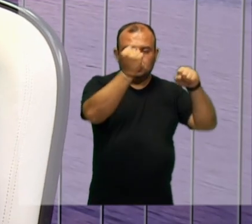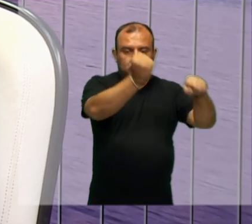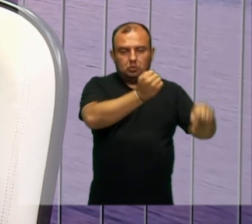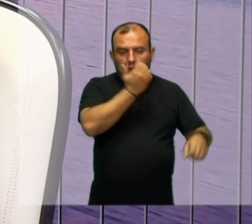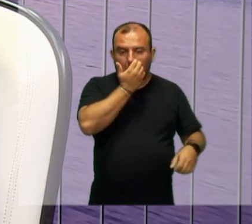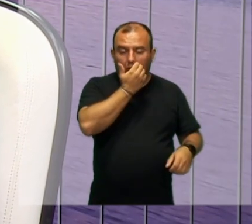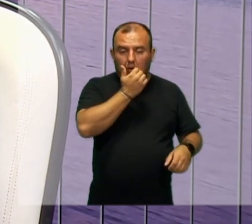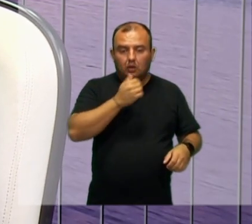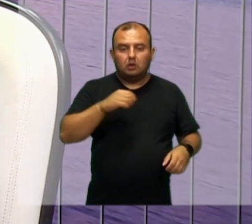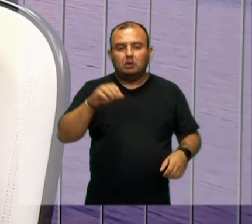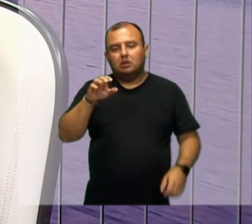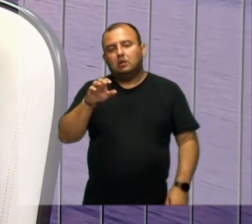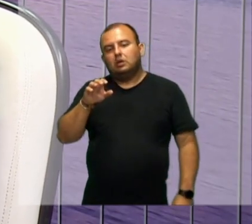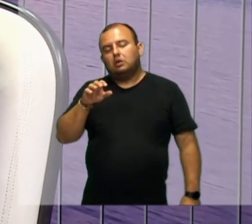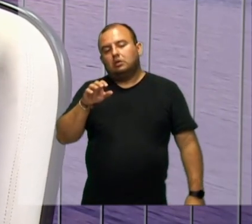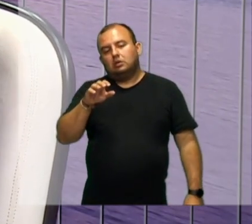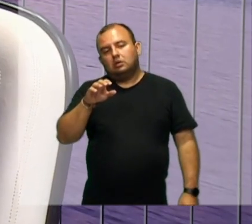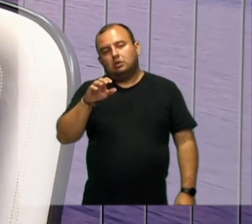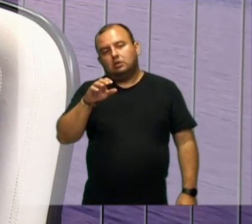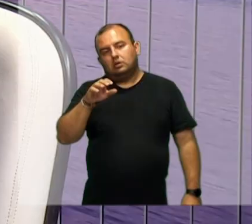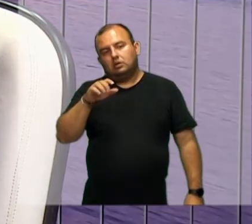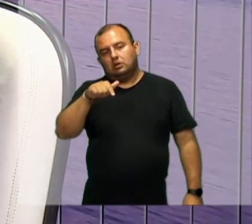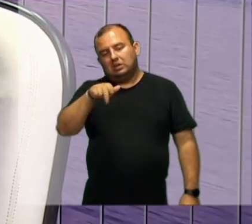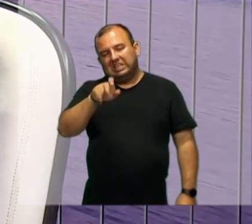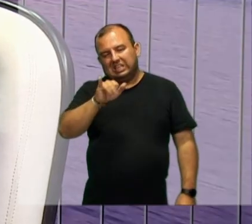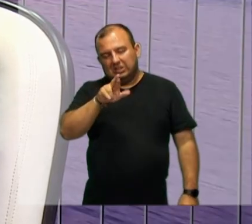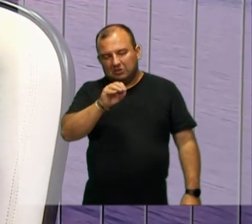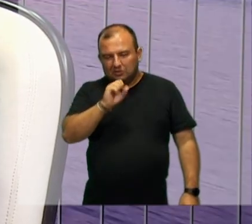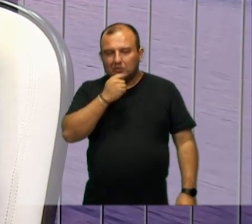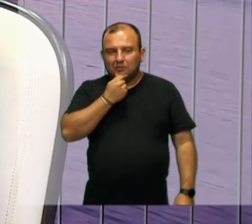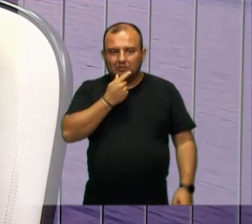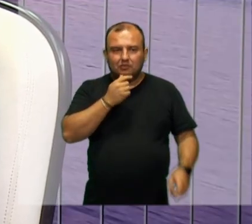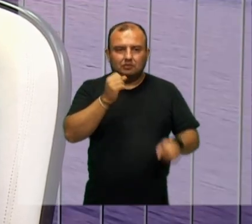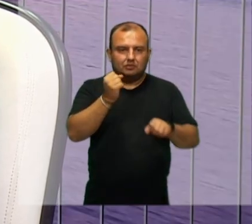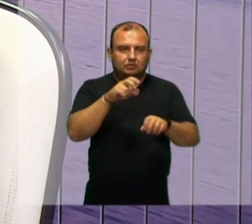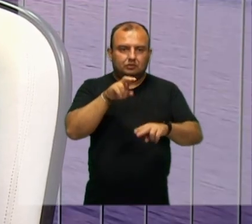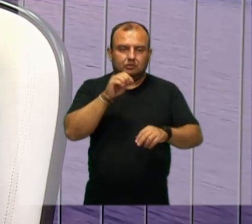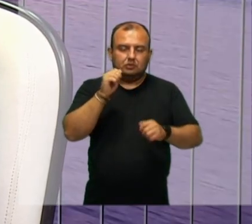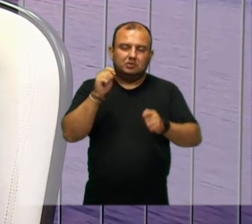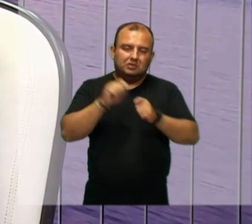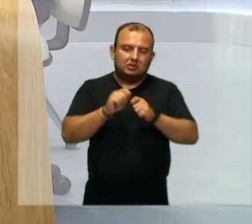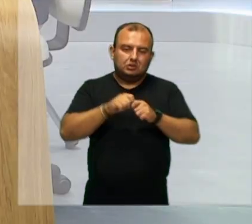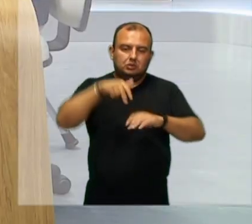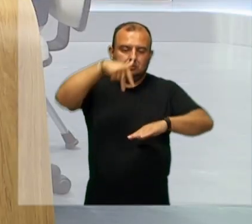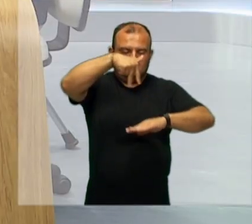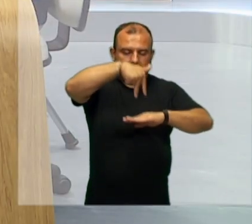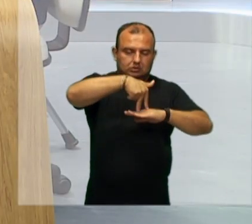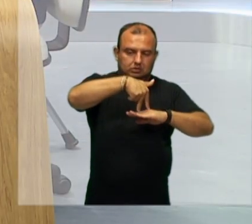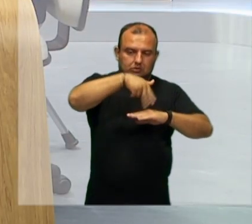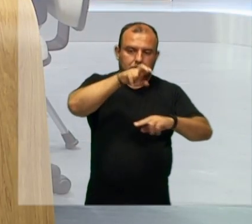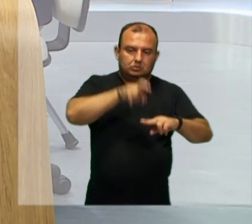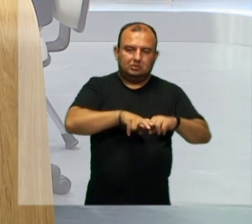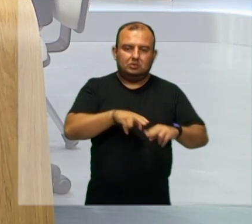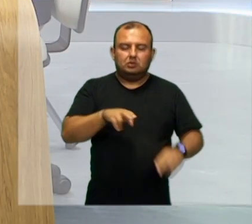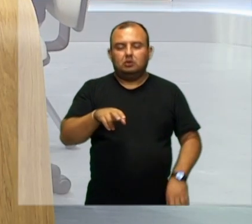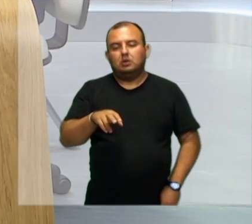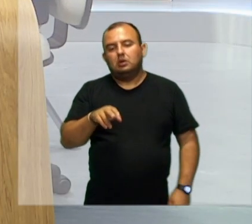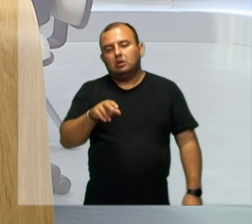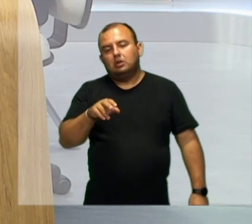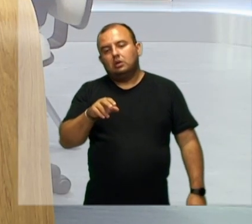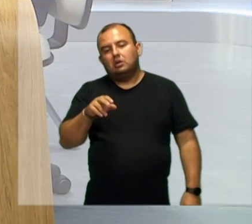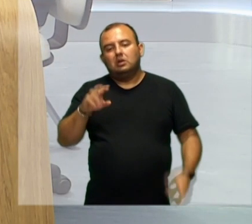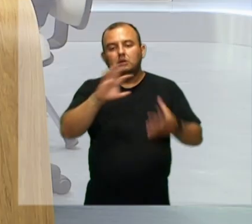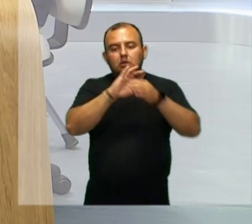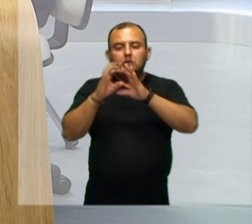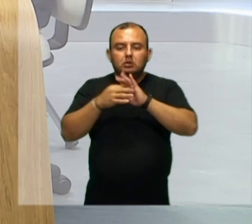o Isaquias Queiroz faz. Então, que é aquela que você vai meio, ou pode ir sentado ou em pé. Então, o Isaquias, por ele ser do